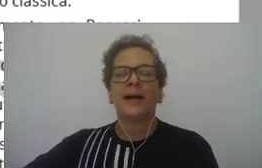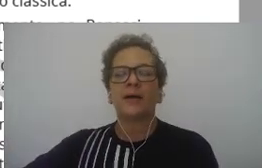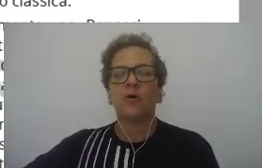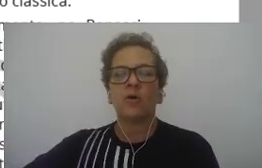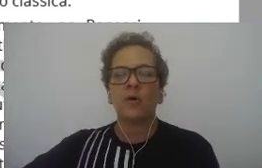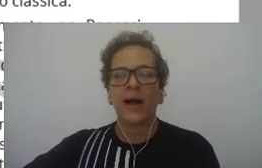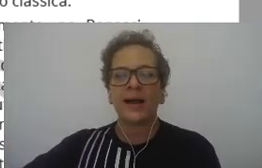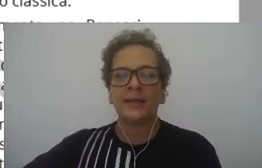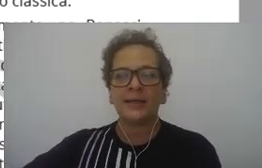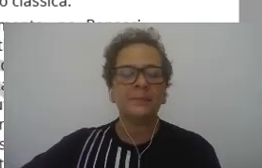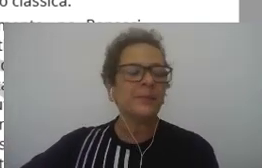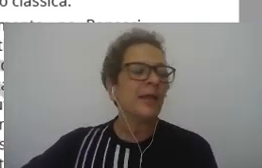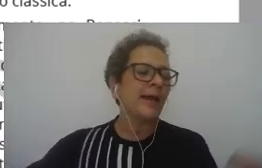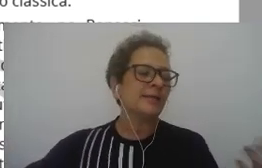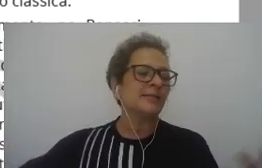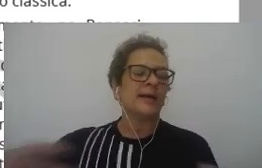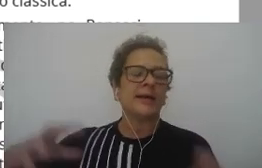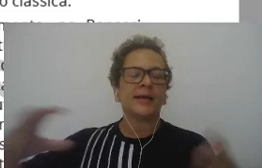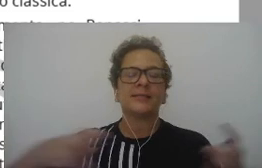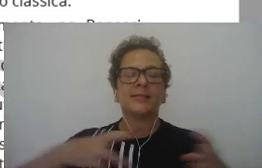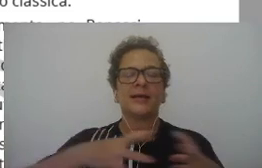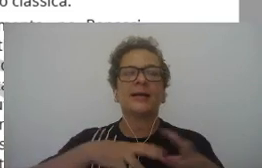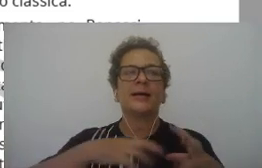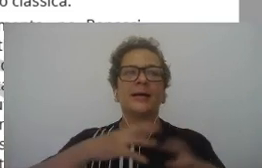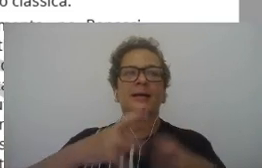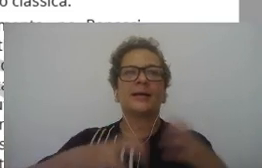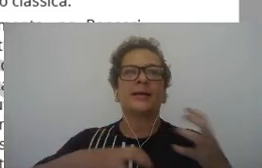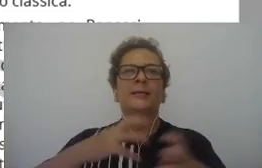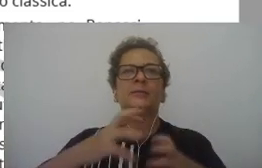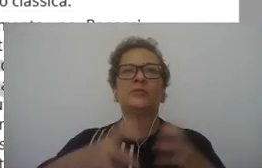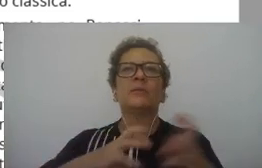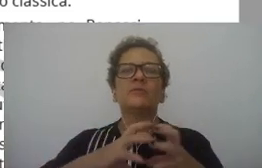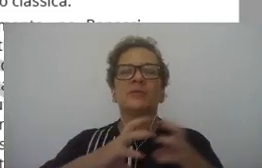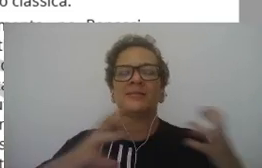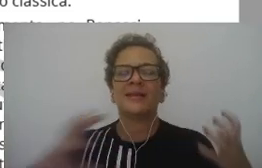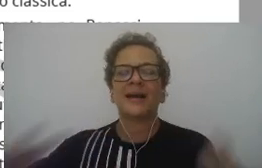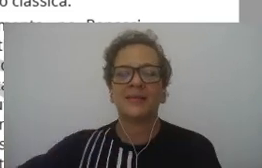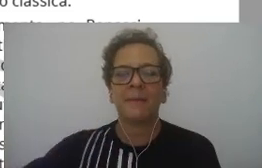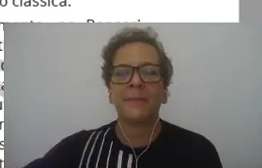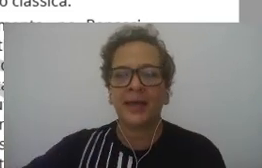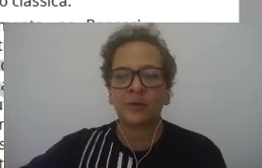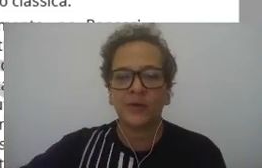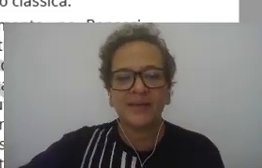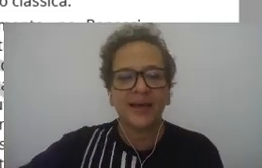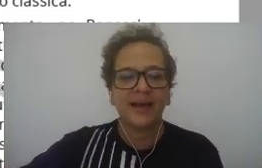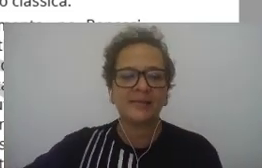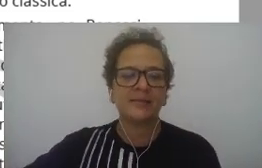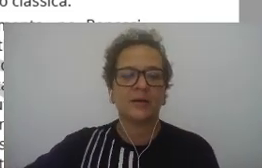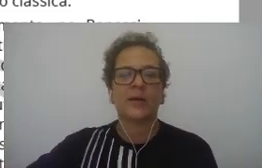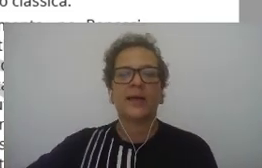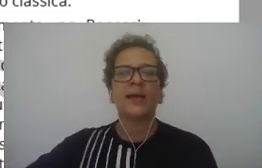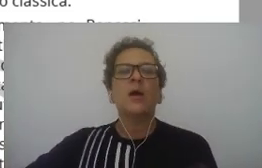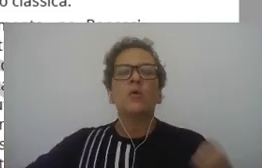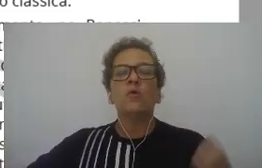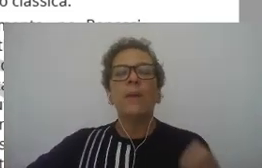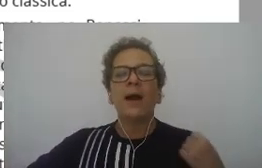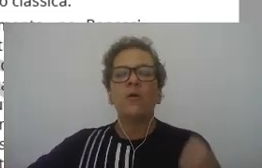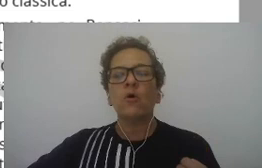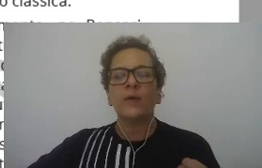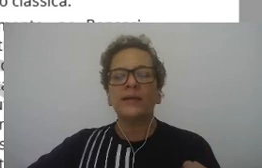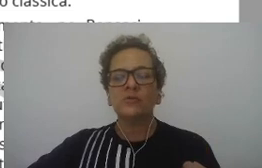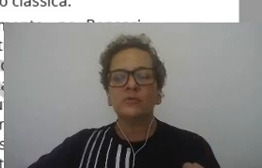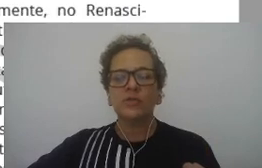para coroar aí essa essa digamos esse casamento essa relação né